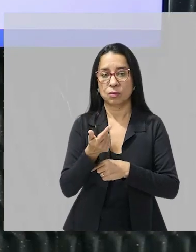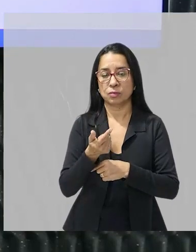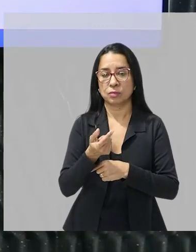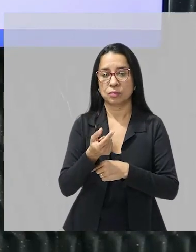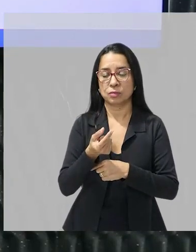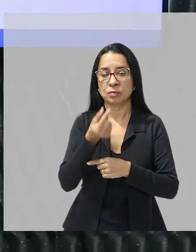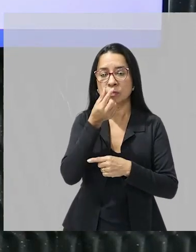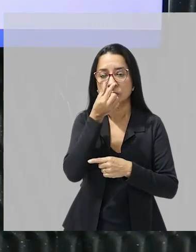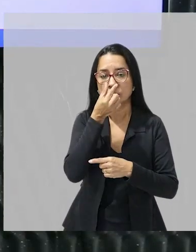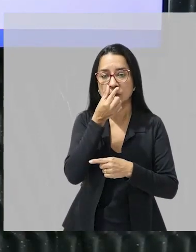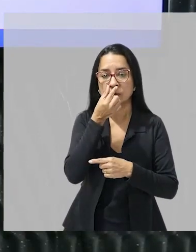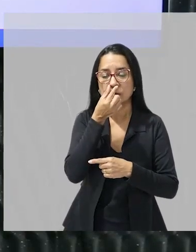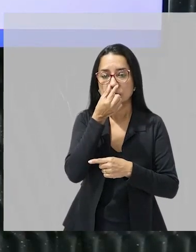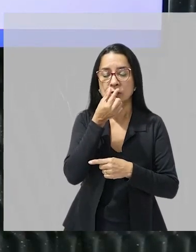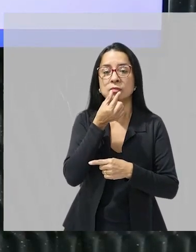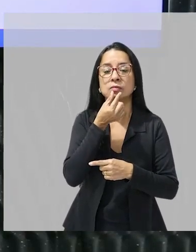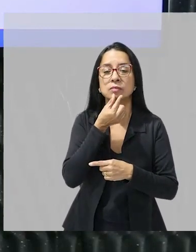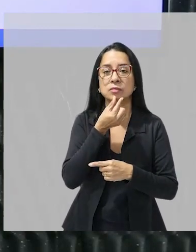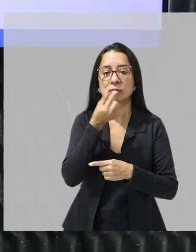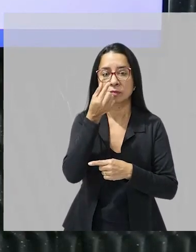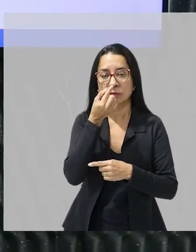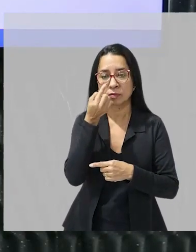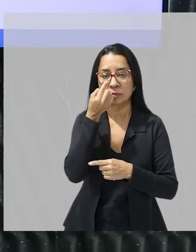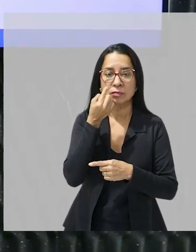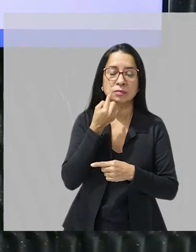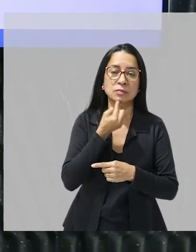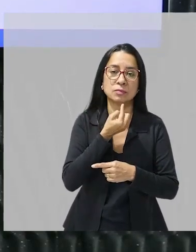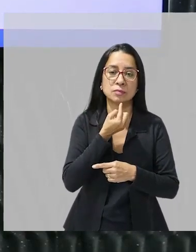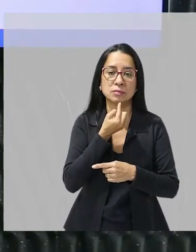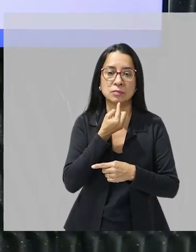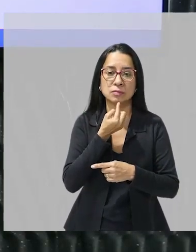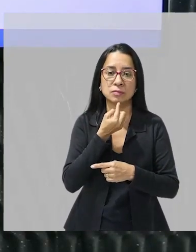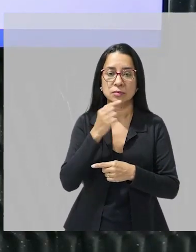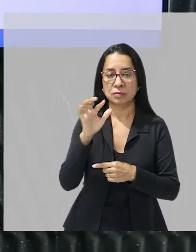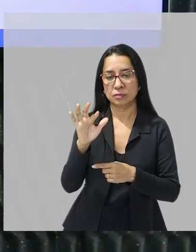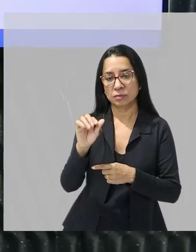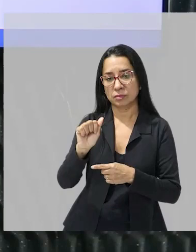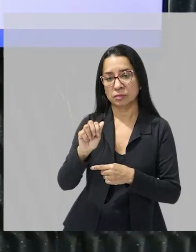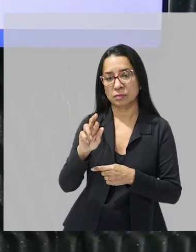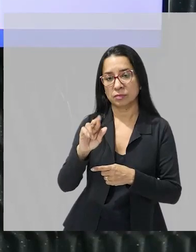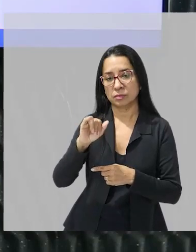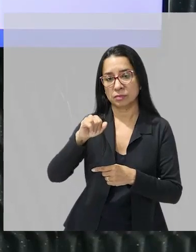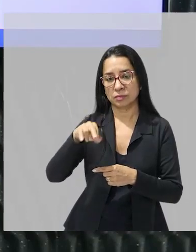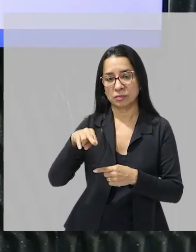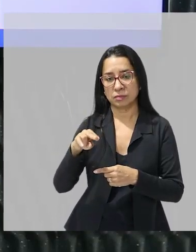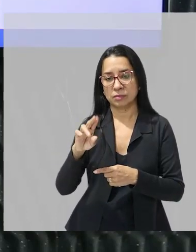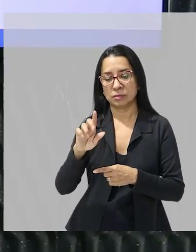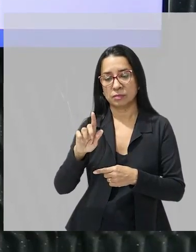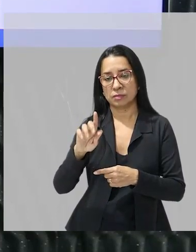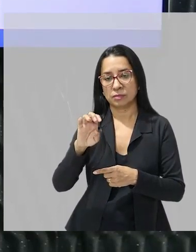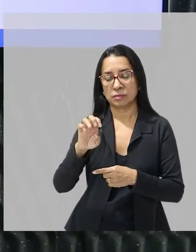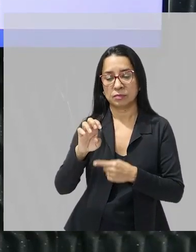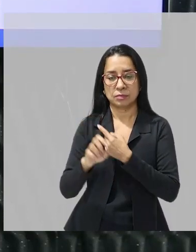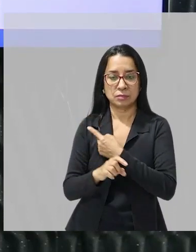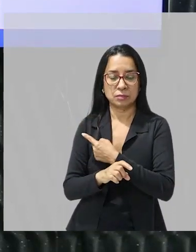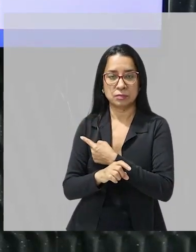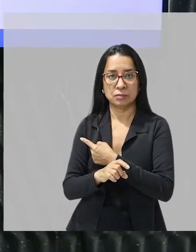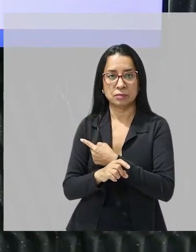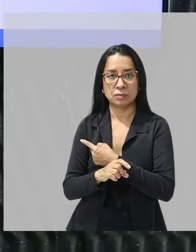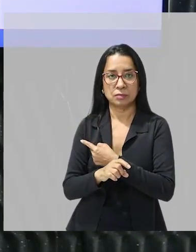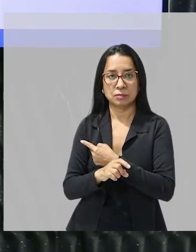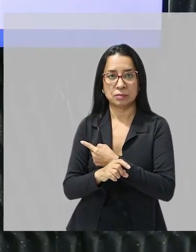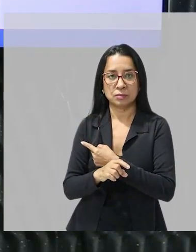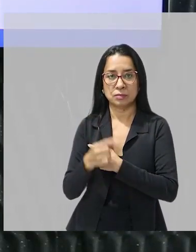pessoal, das cavidades nasais, o ar ele vai para a faringe, tá? A faringe, olha aqui, ó,